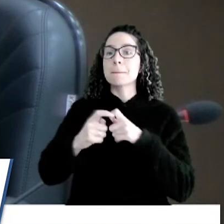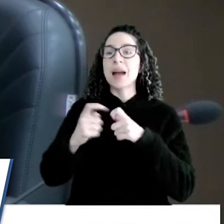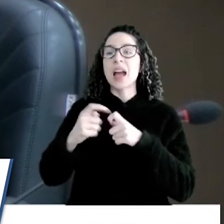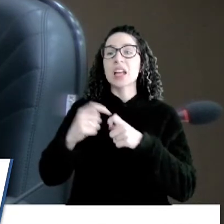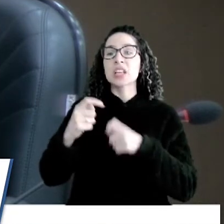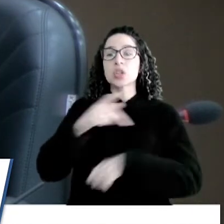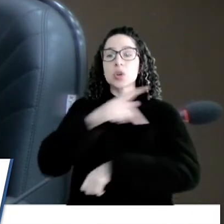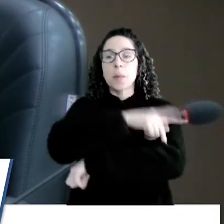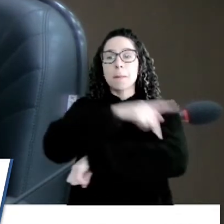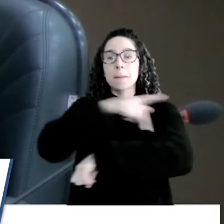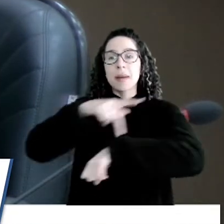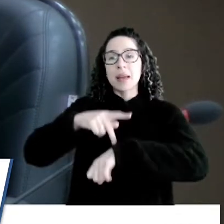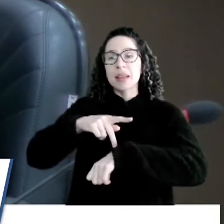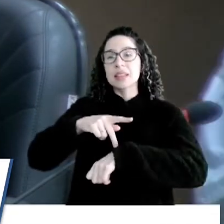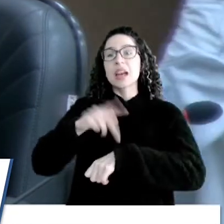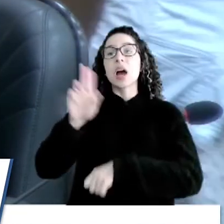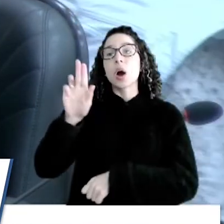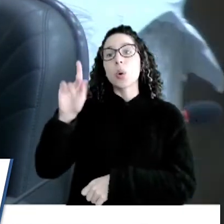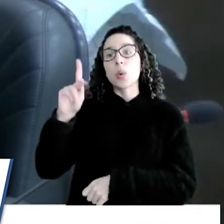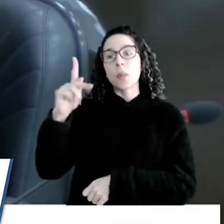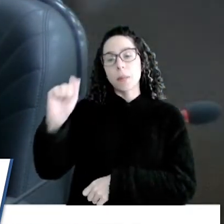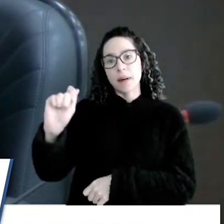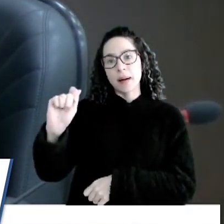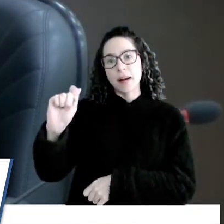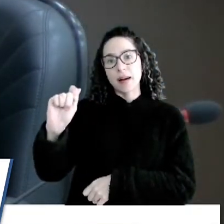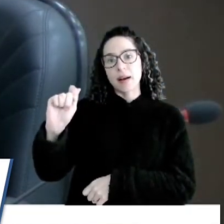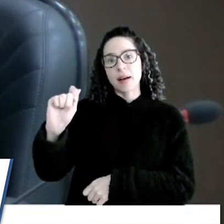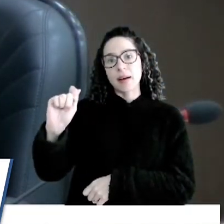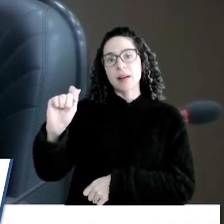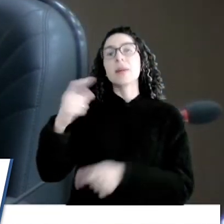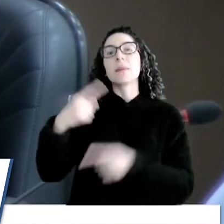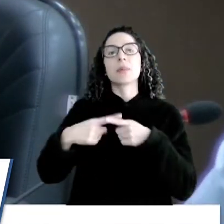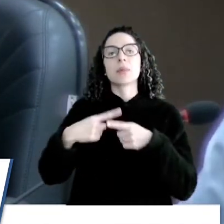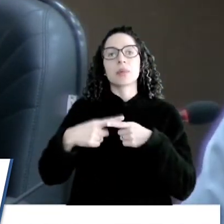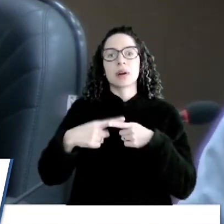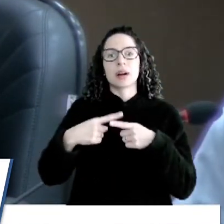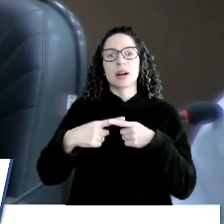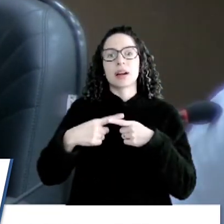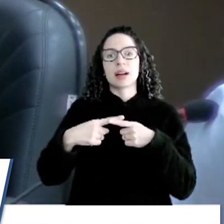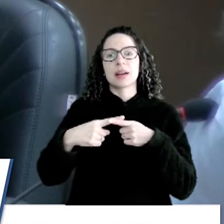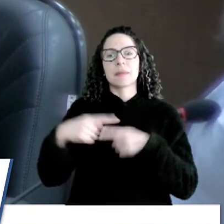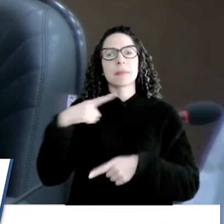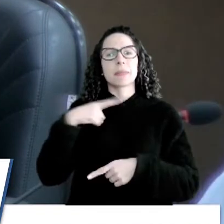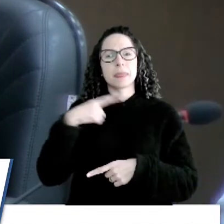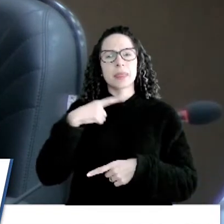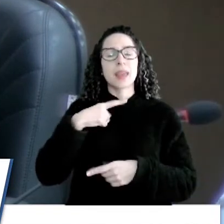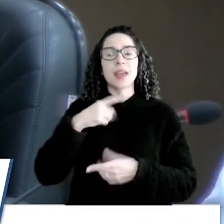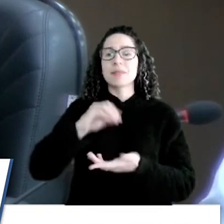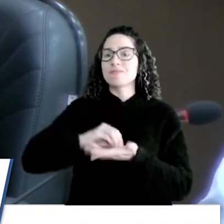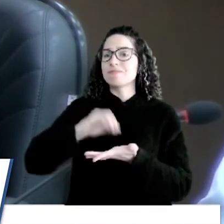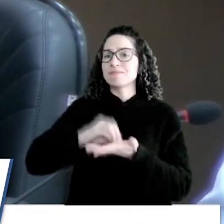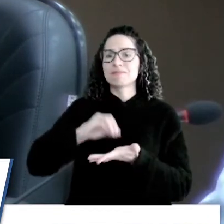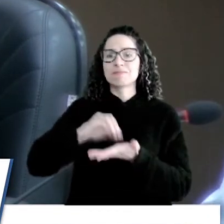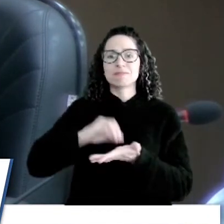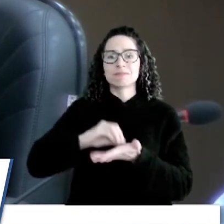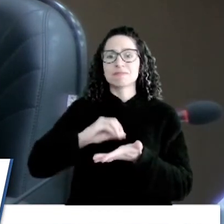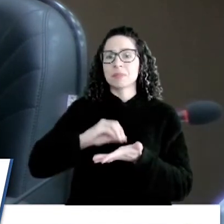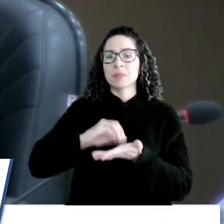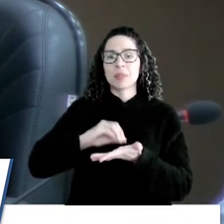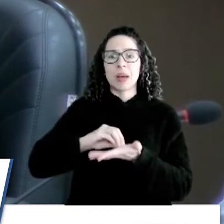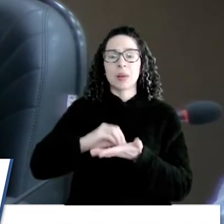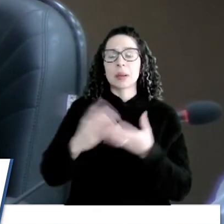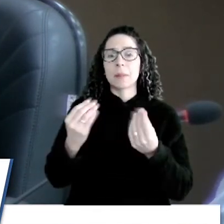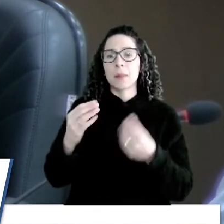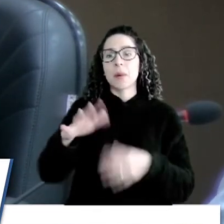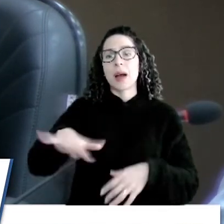atendimento nas UPAs, porque há uma deficiência na saúde